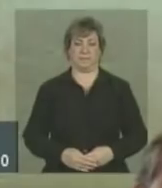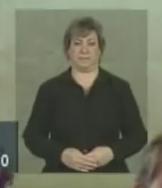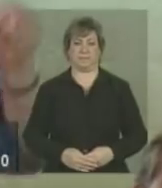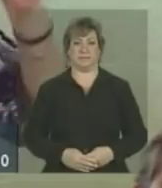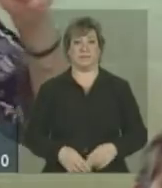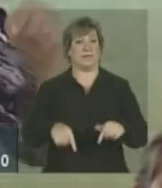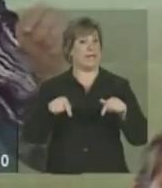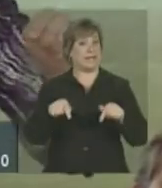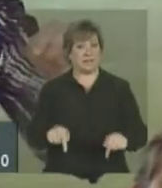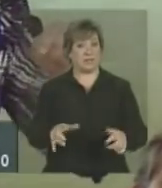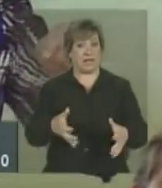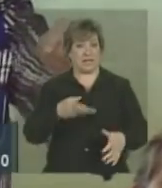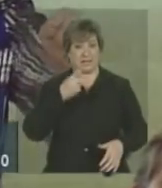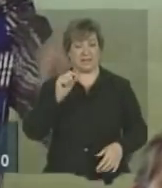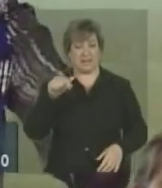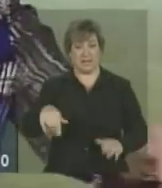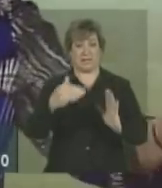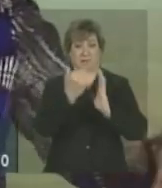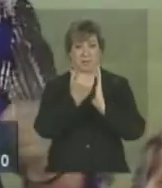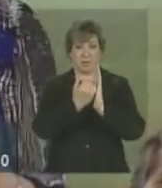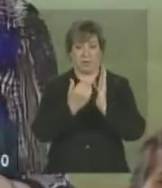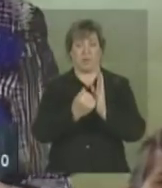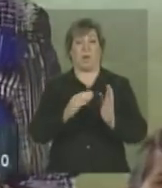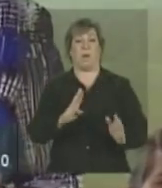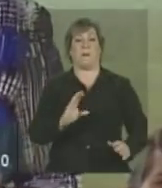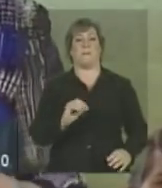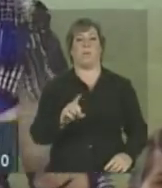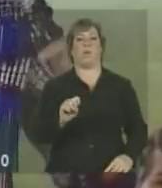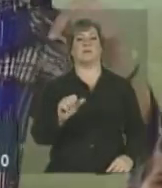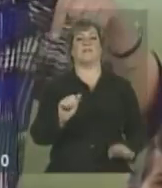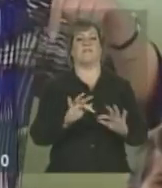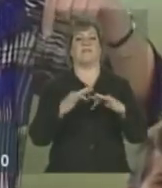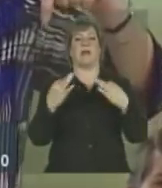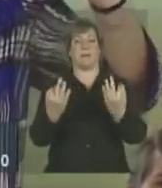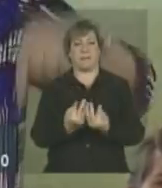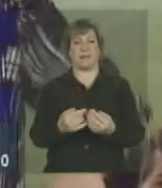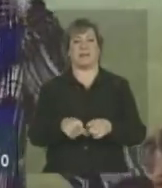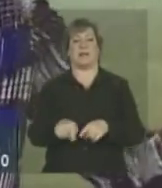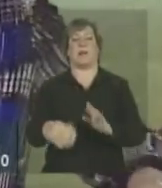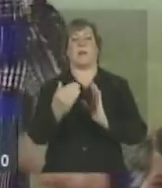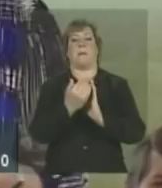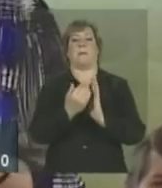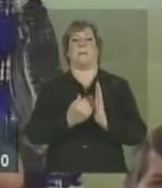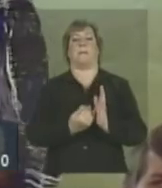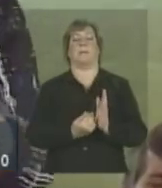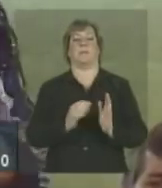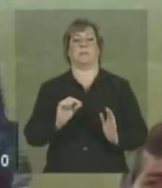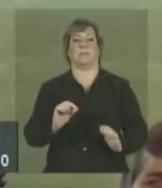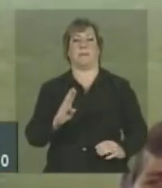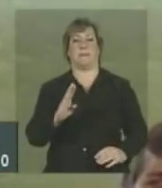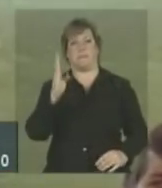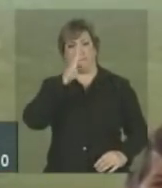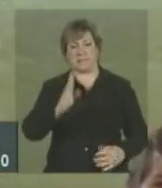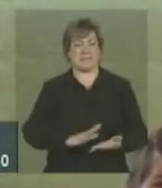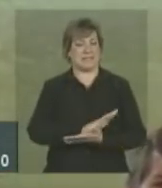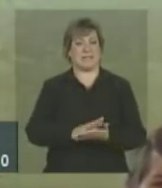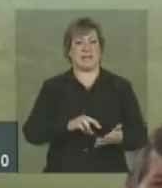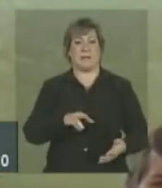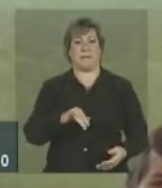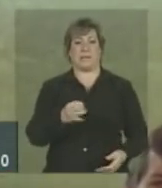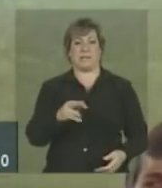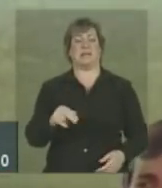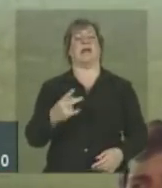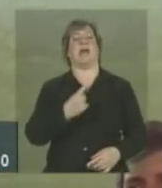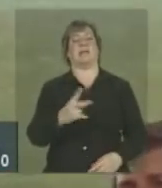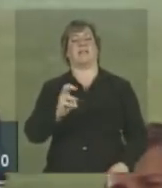Isso significa que o programa Bolsa Família, que o programa Brasil Sem Miséria, cada vez mais vai